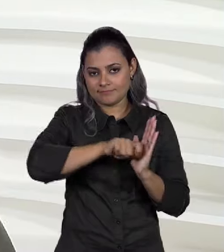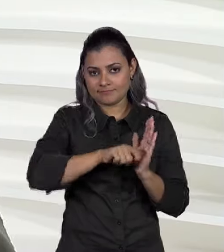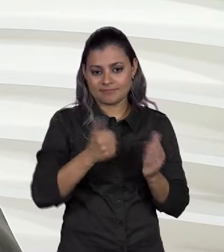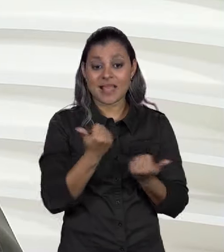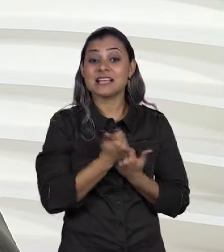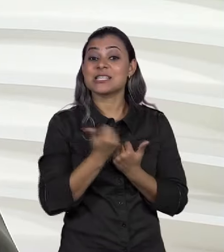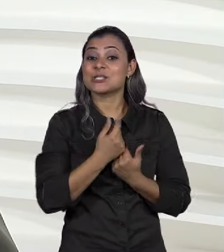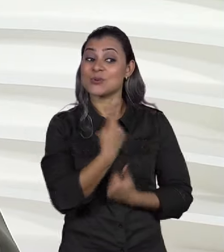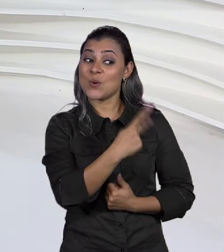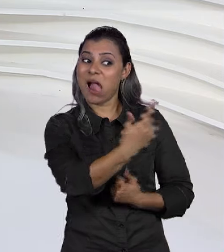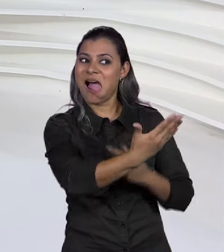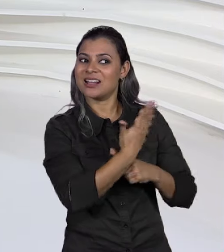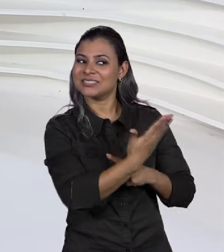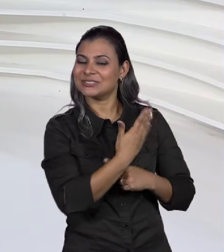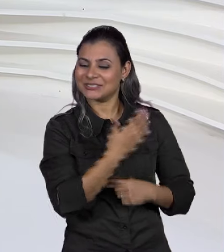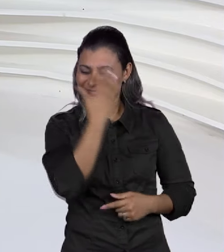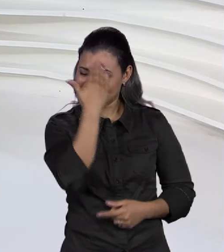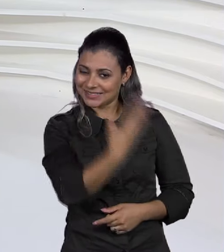assessor.